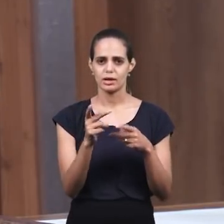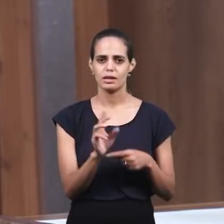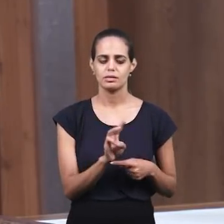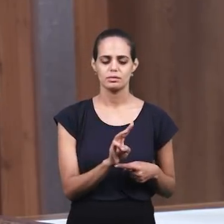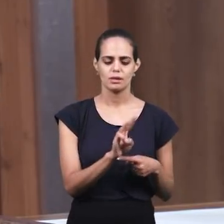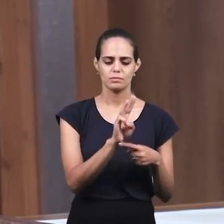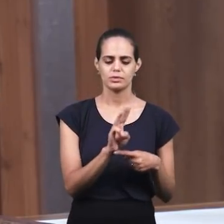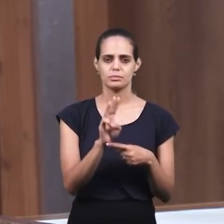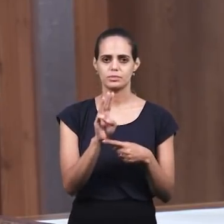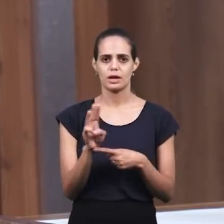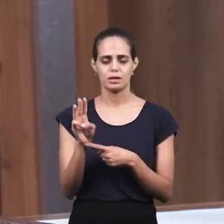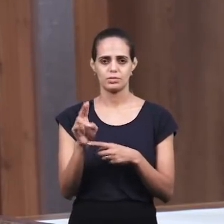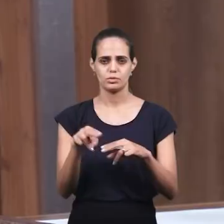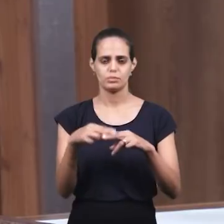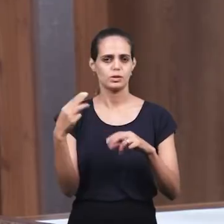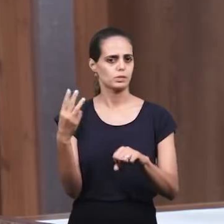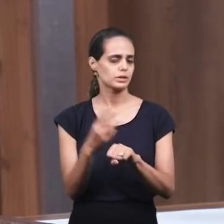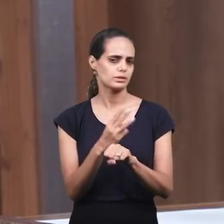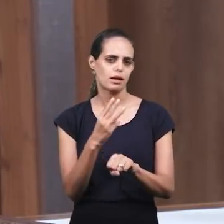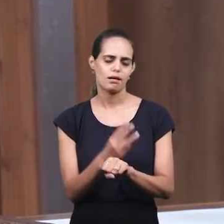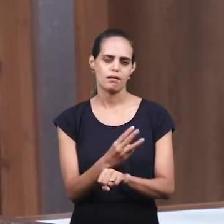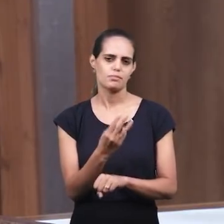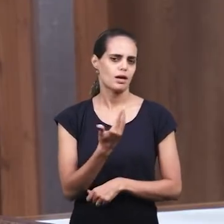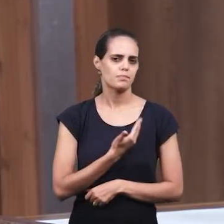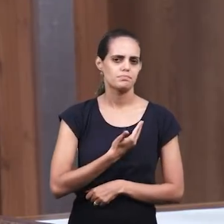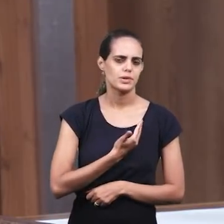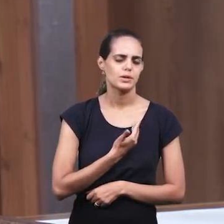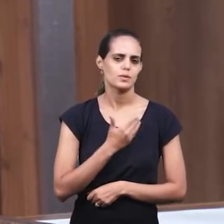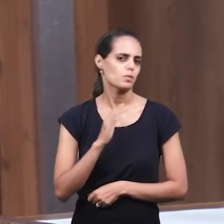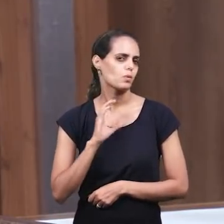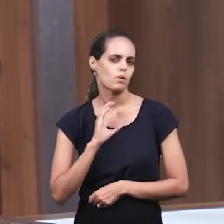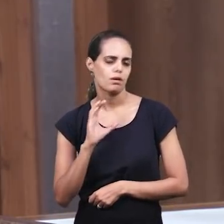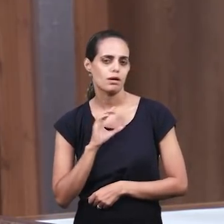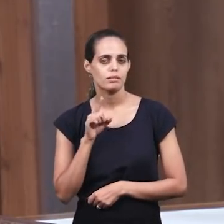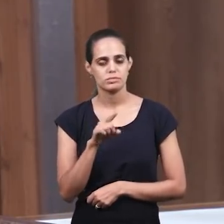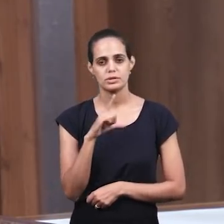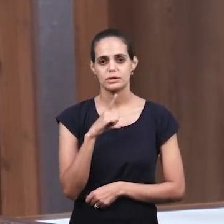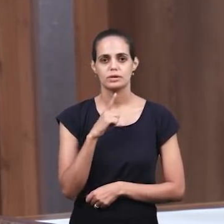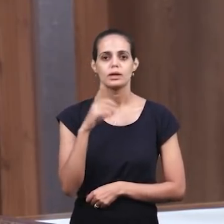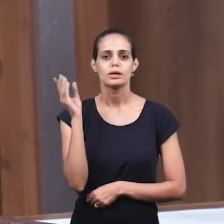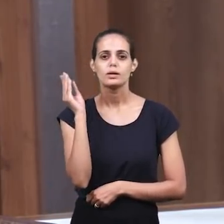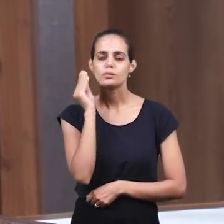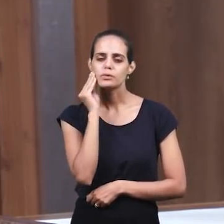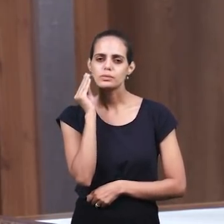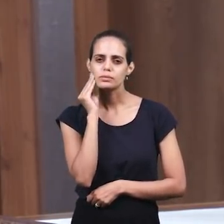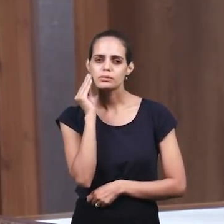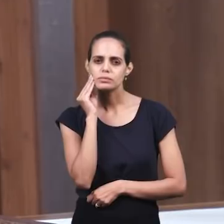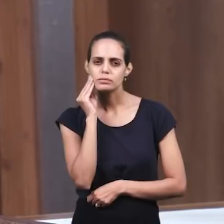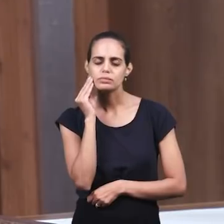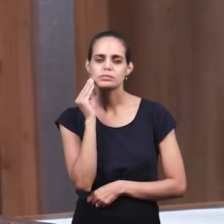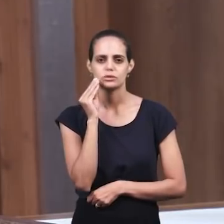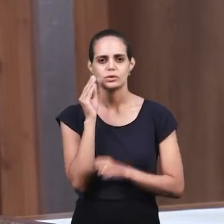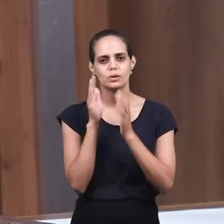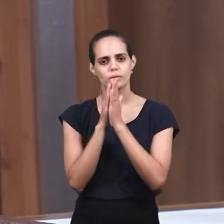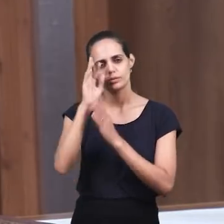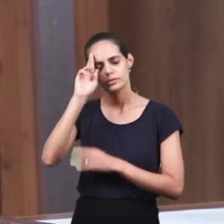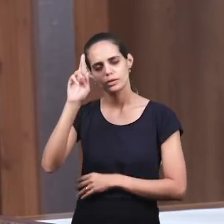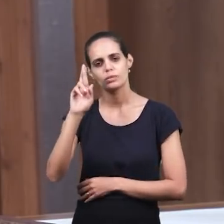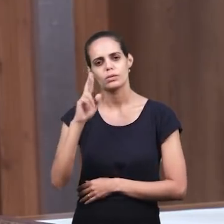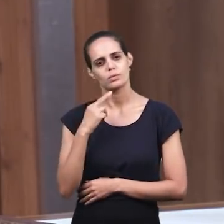link pelo WhatsApp, para os seus amigos, colegas, enfim, você tem essa oportunidade. Ore ao Senhor, viva uma experiência com o